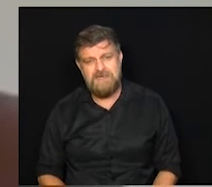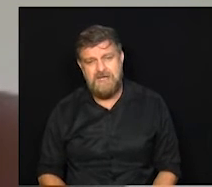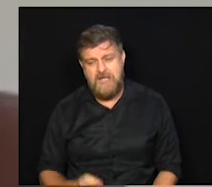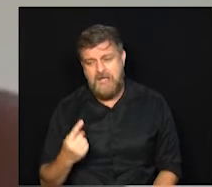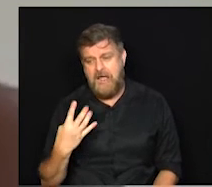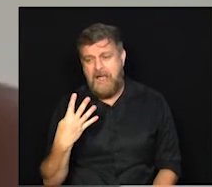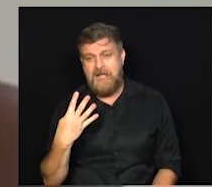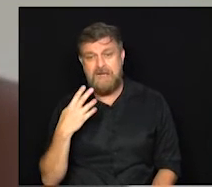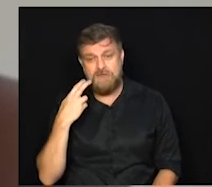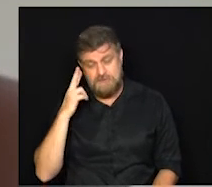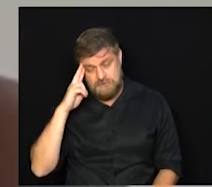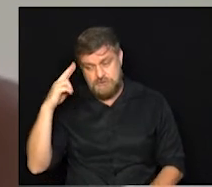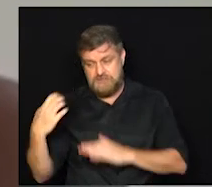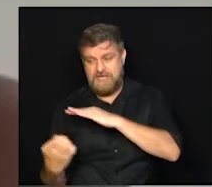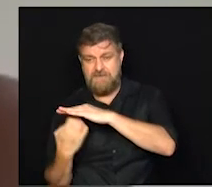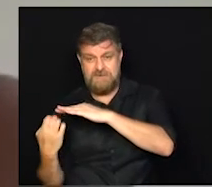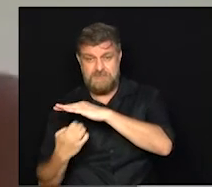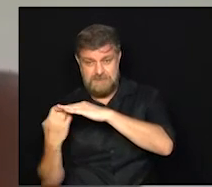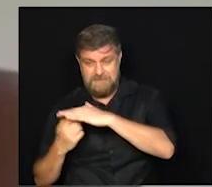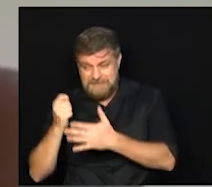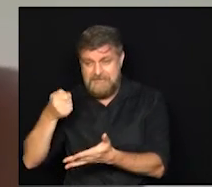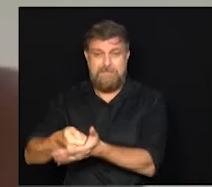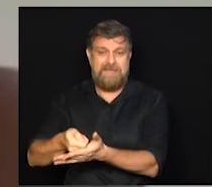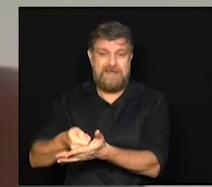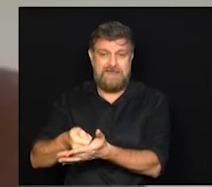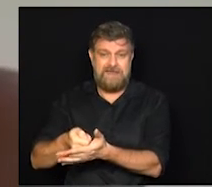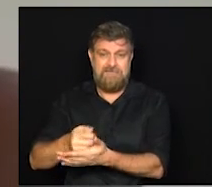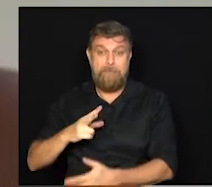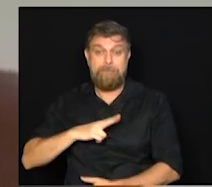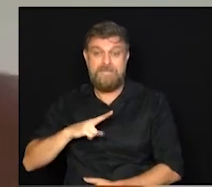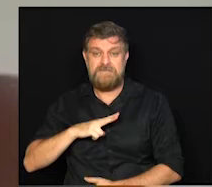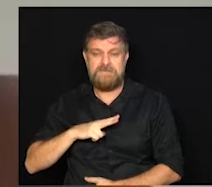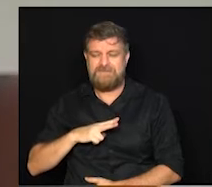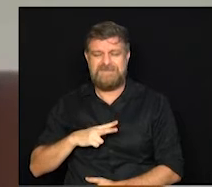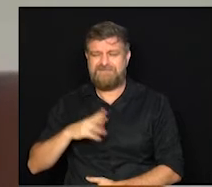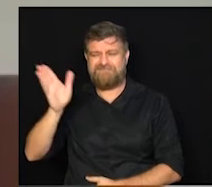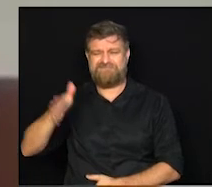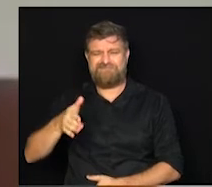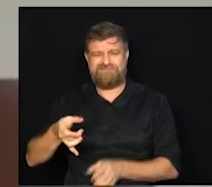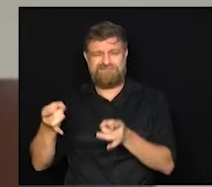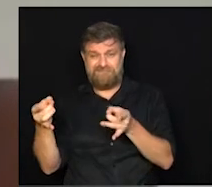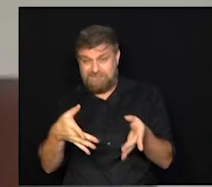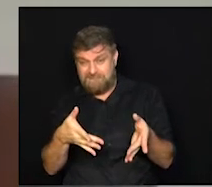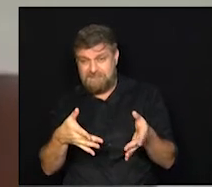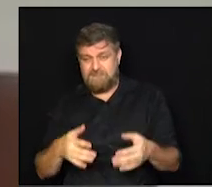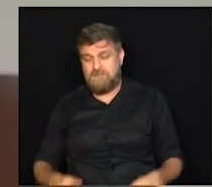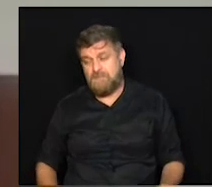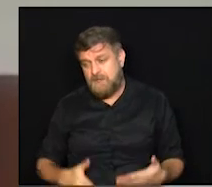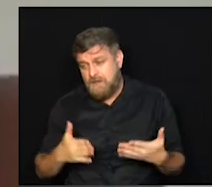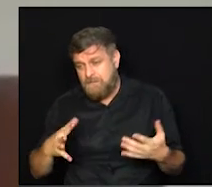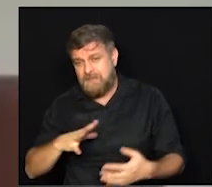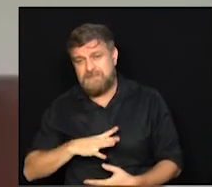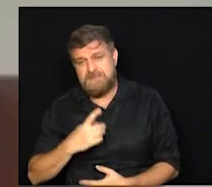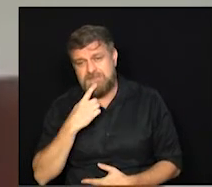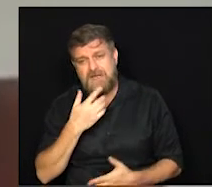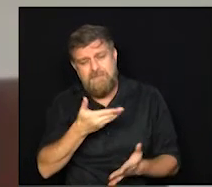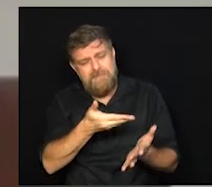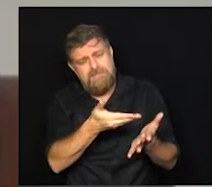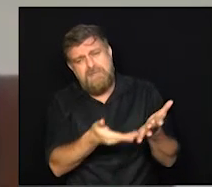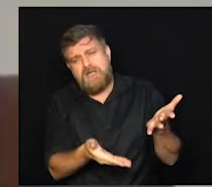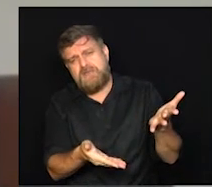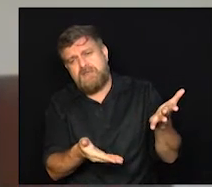empresários particulares que não quiseram mais arcar com essa despesa, né? Mas foi uma perda muito grande para a